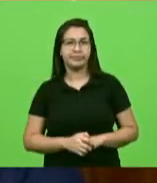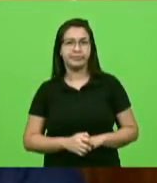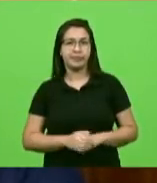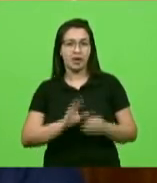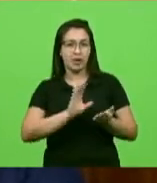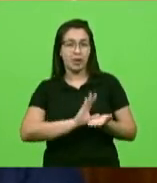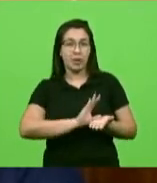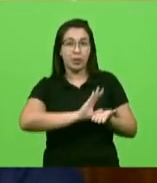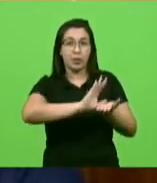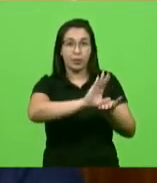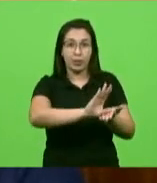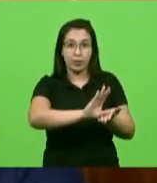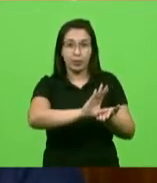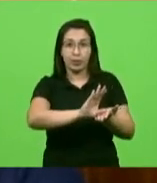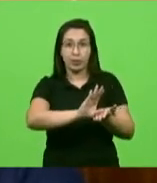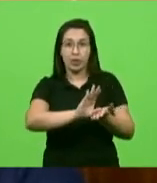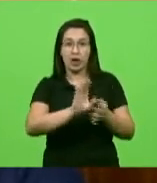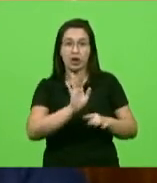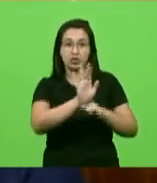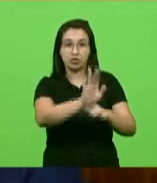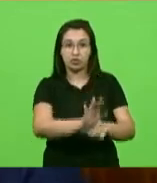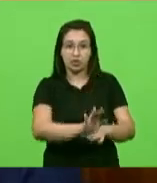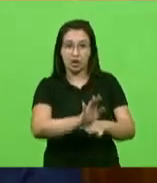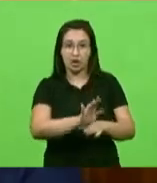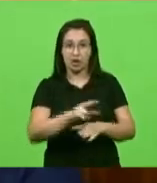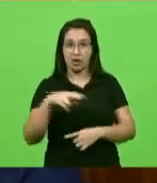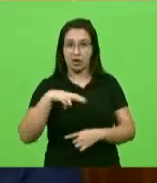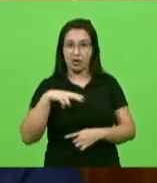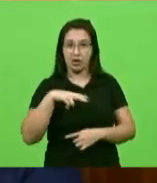para ajudar a iniciativa privada.